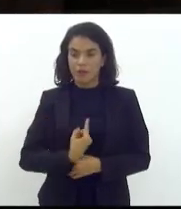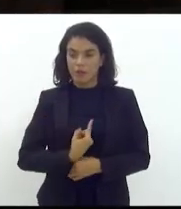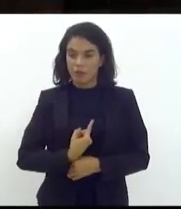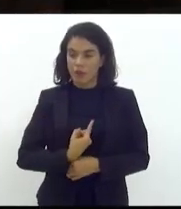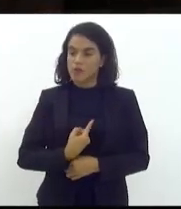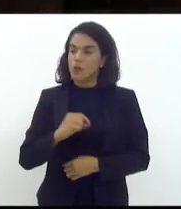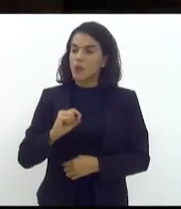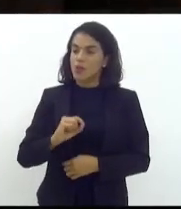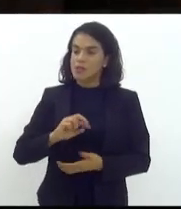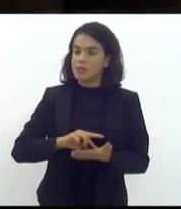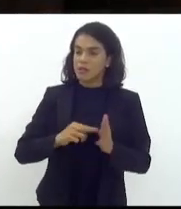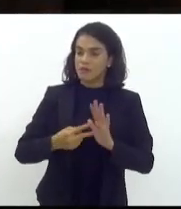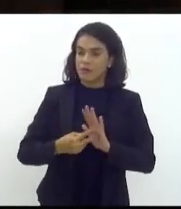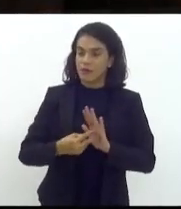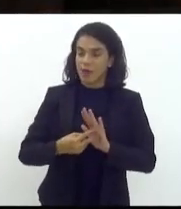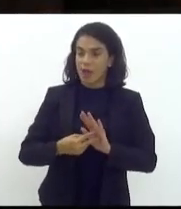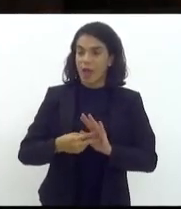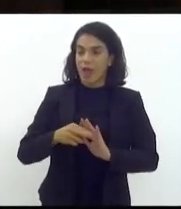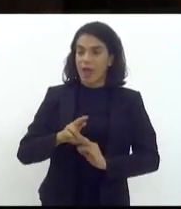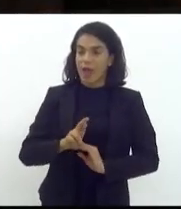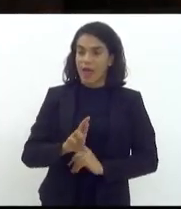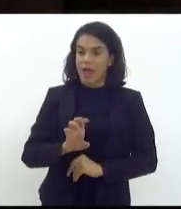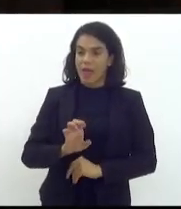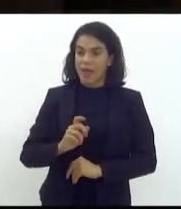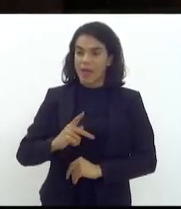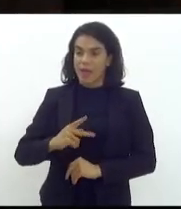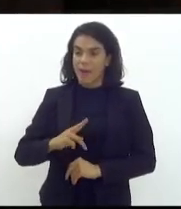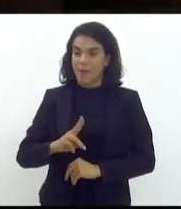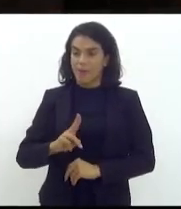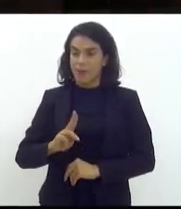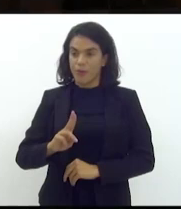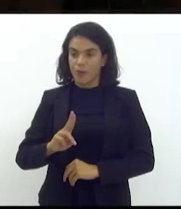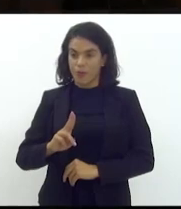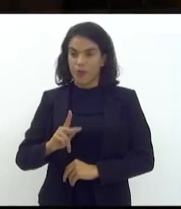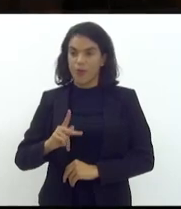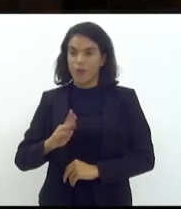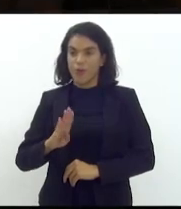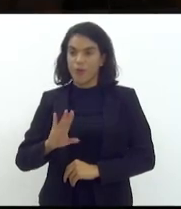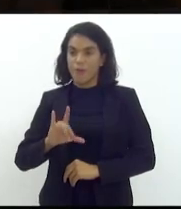a República Federativa do Brasil